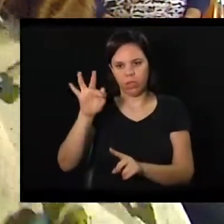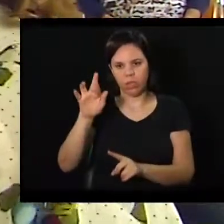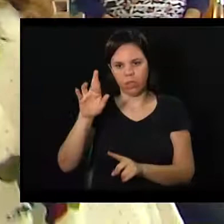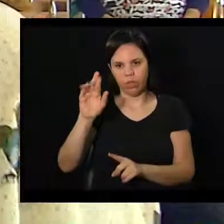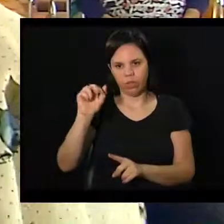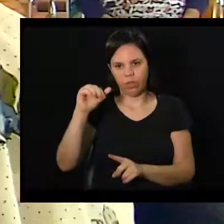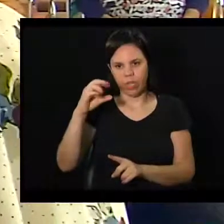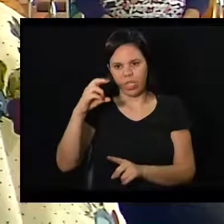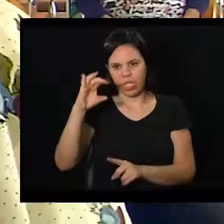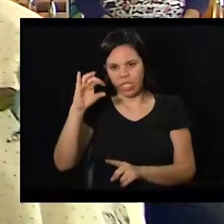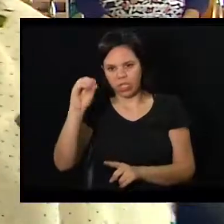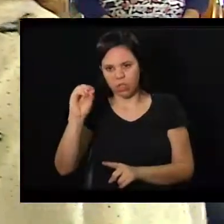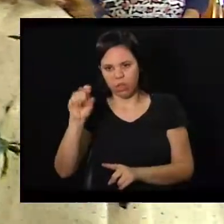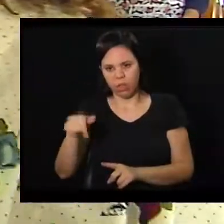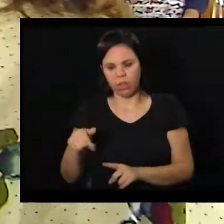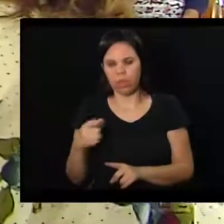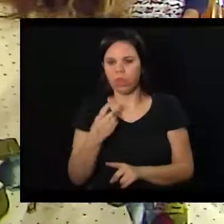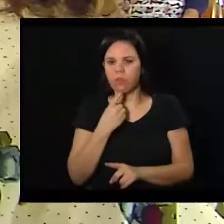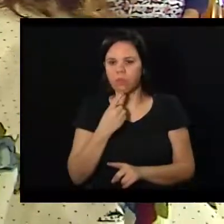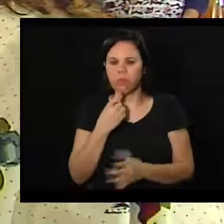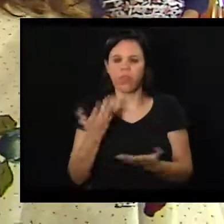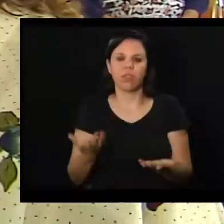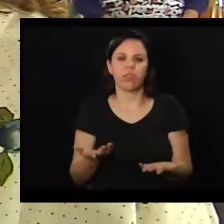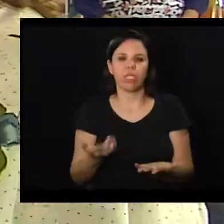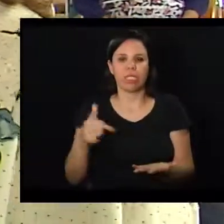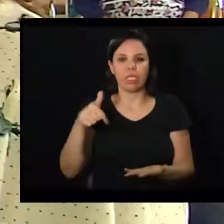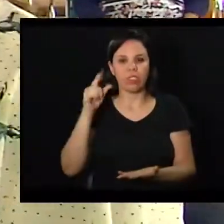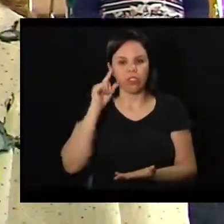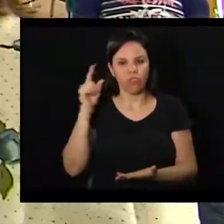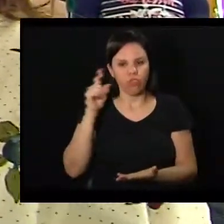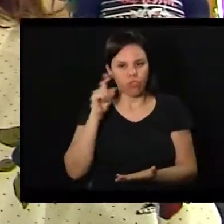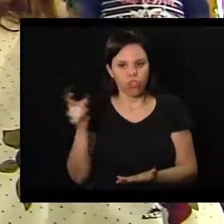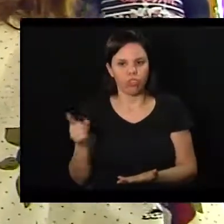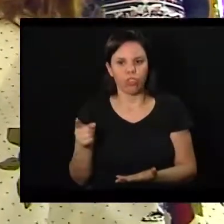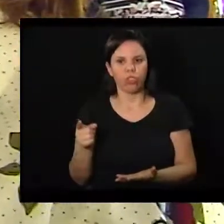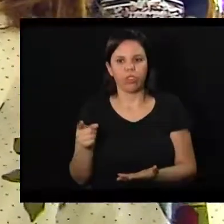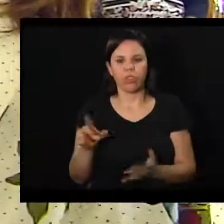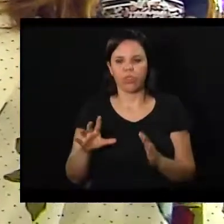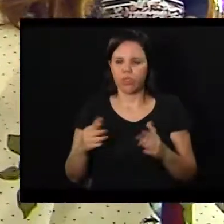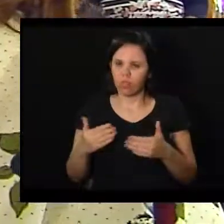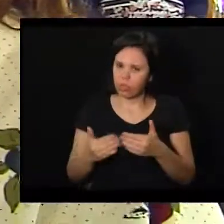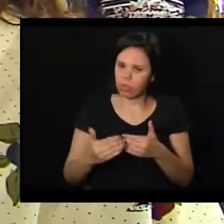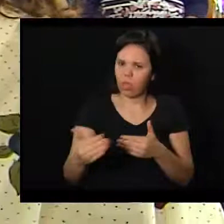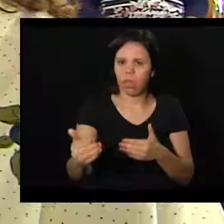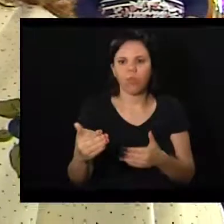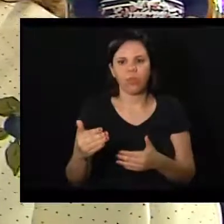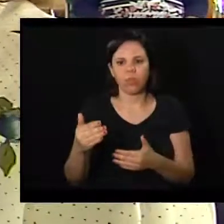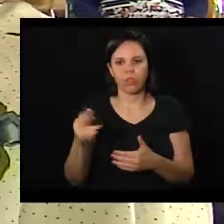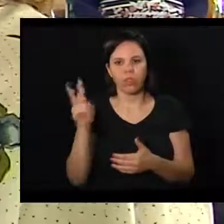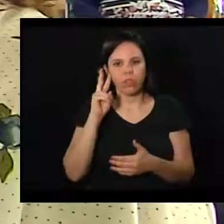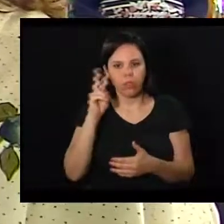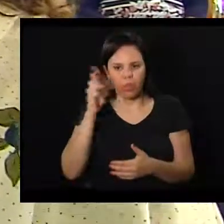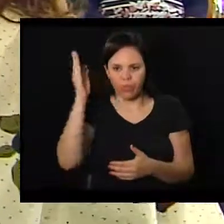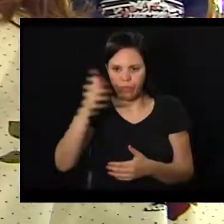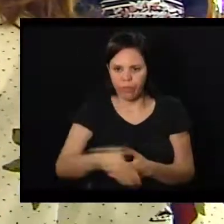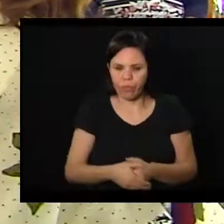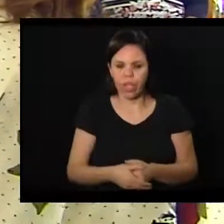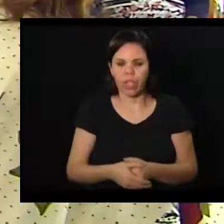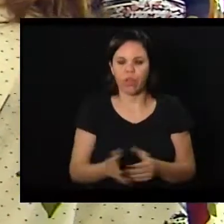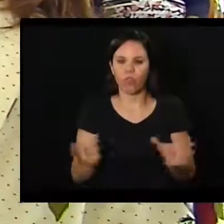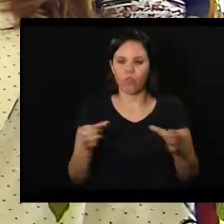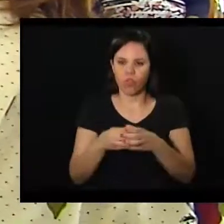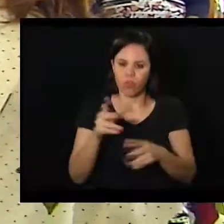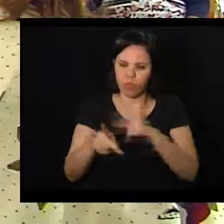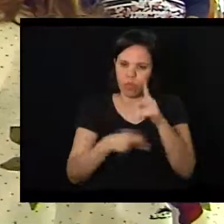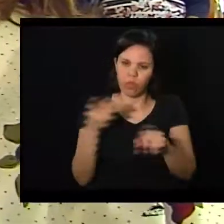fazer por 7 dias, todas as segundas-feiras, às 7 da manhã, um grupo de pessoas iam até lá para transmitir